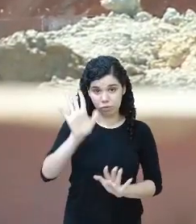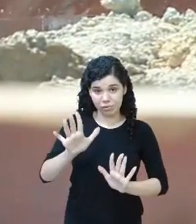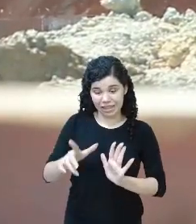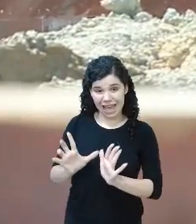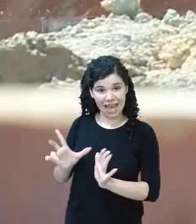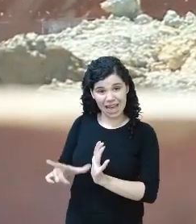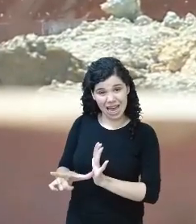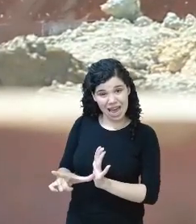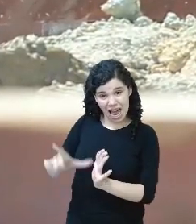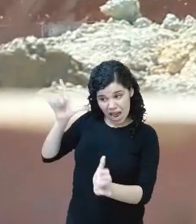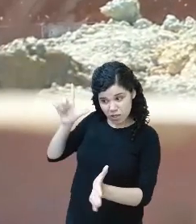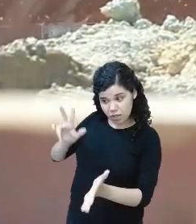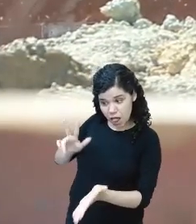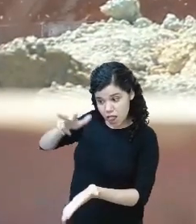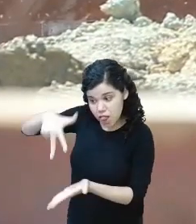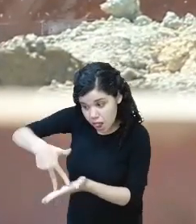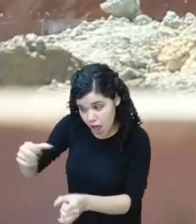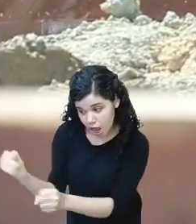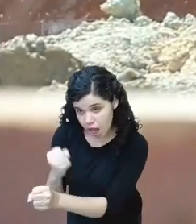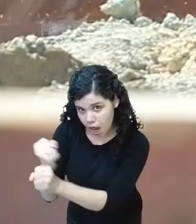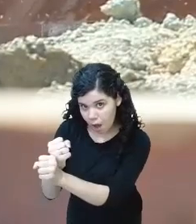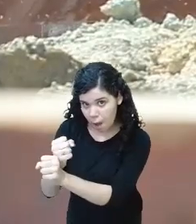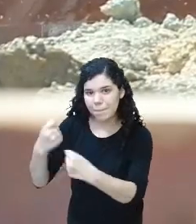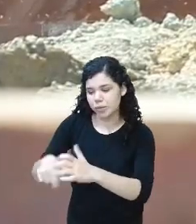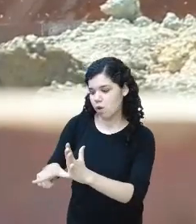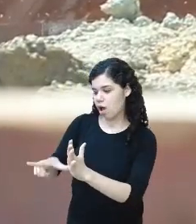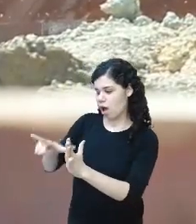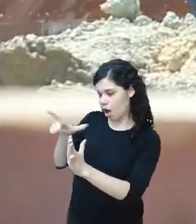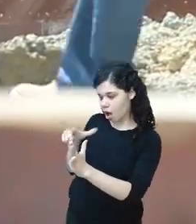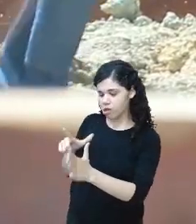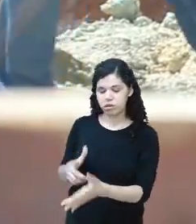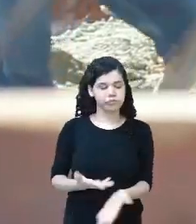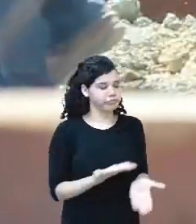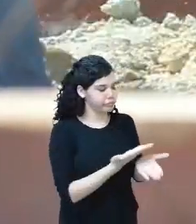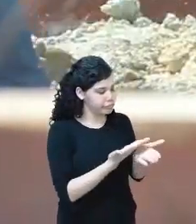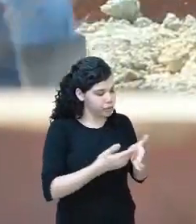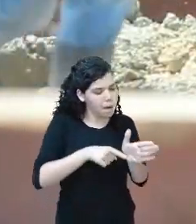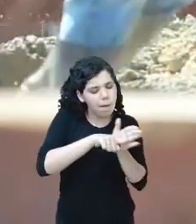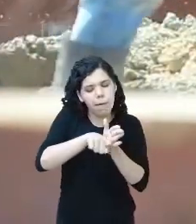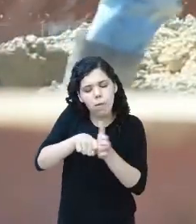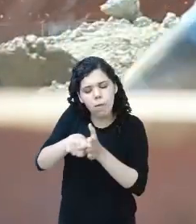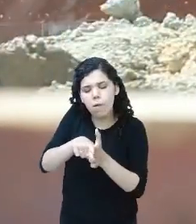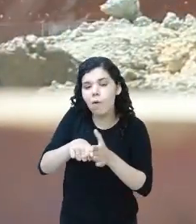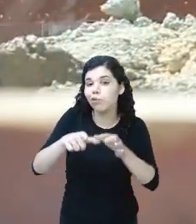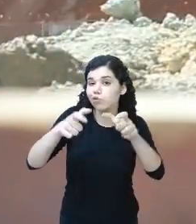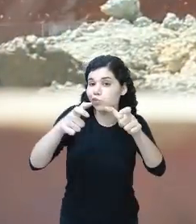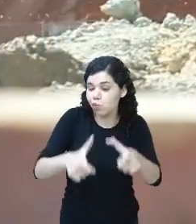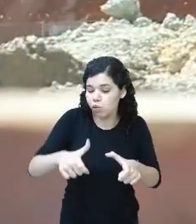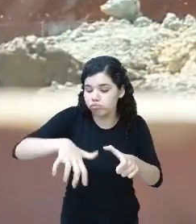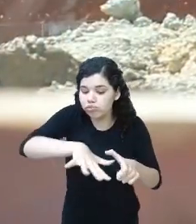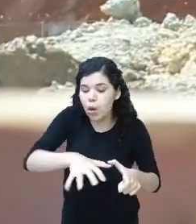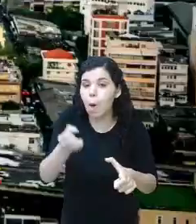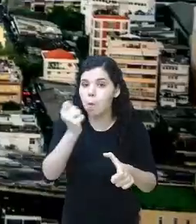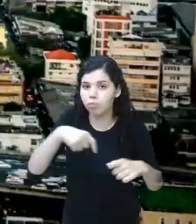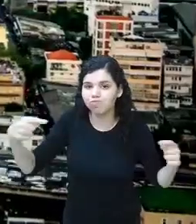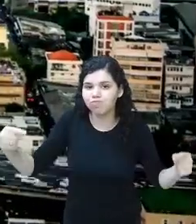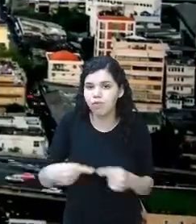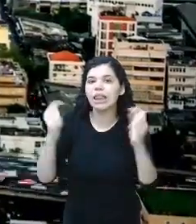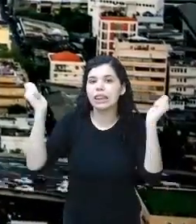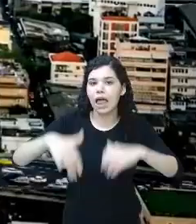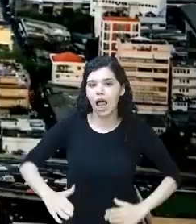antes de fazer o processo de construção estudaram esse solo para ver se é um lugar